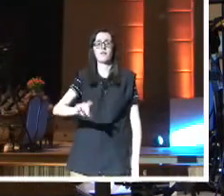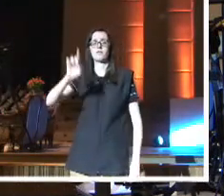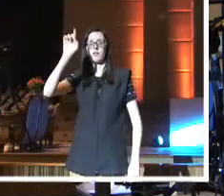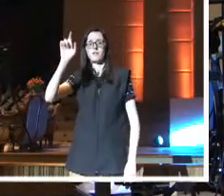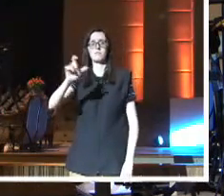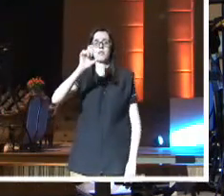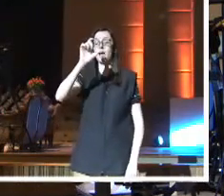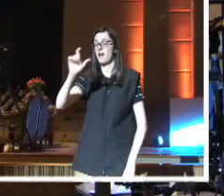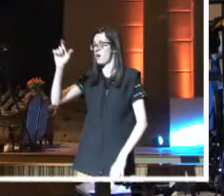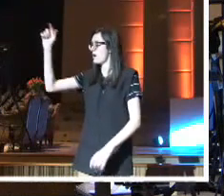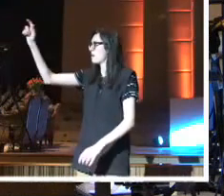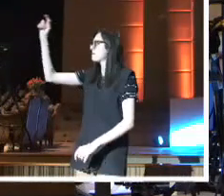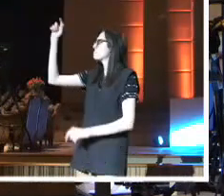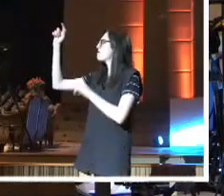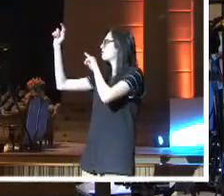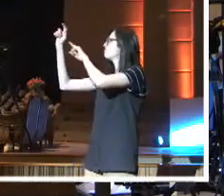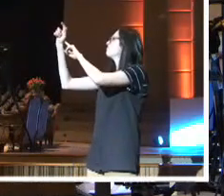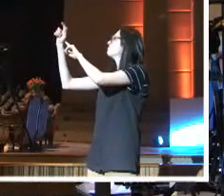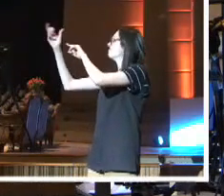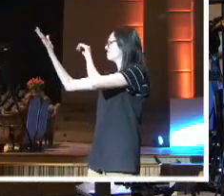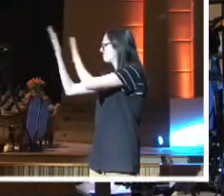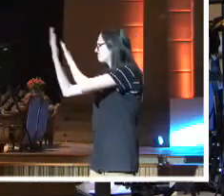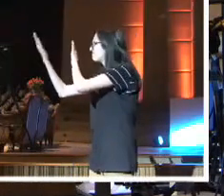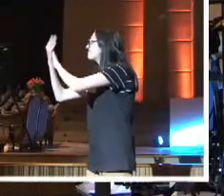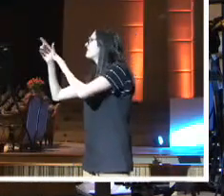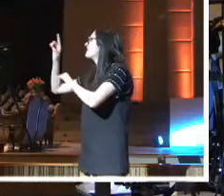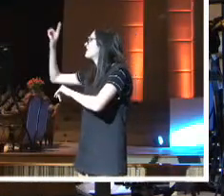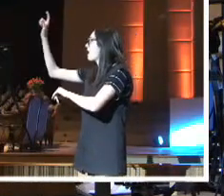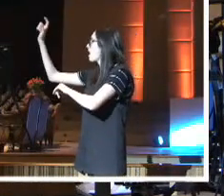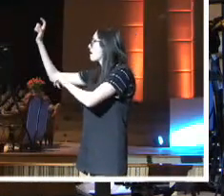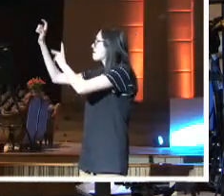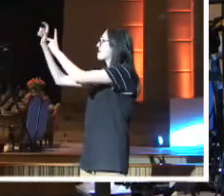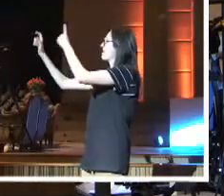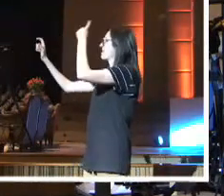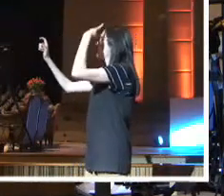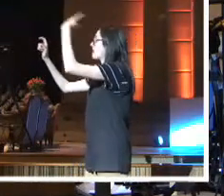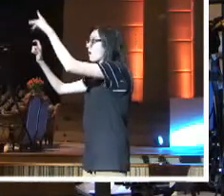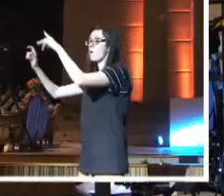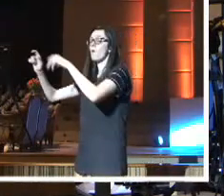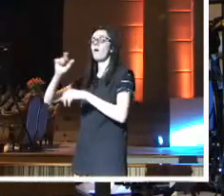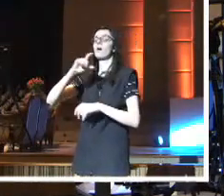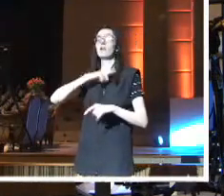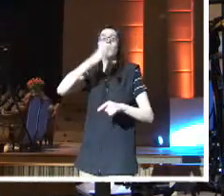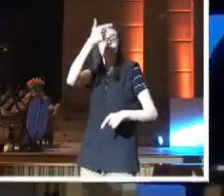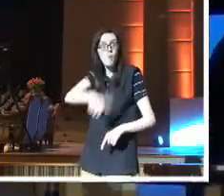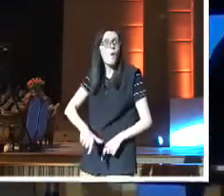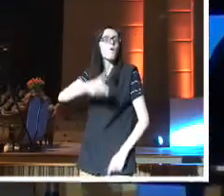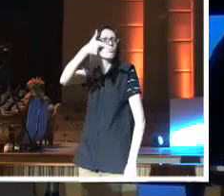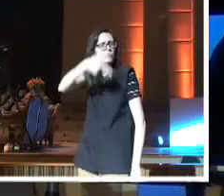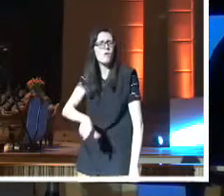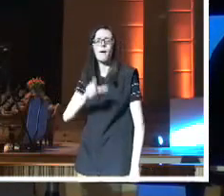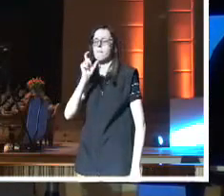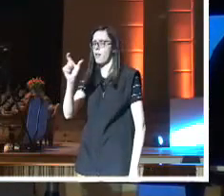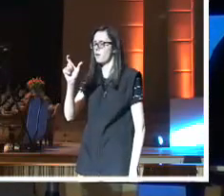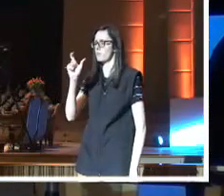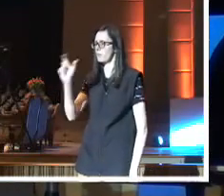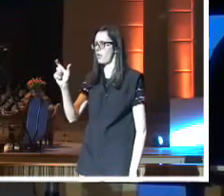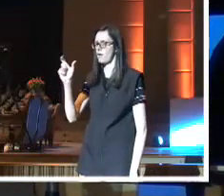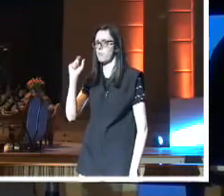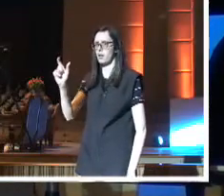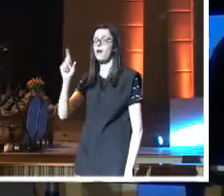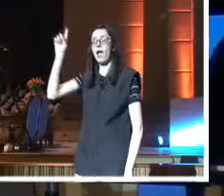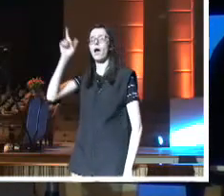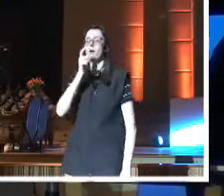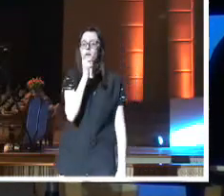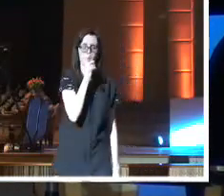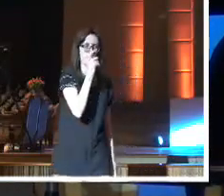louvo, sobre a palavra eu te louvo, o Deus da tua palavra. E lá no 34 ele vai repetir outra vez: a palavra.